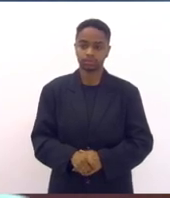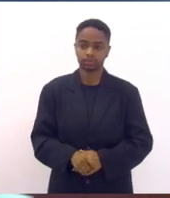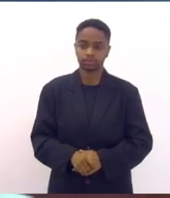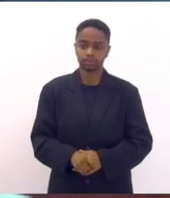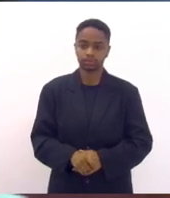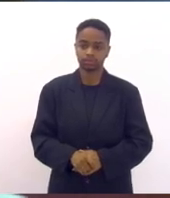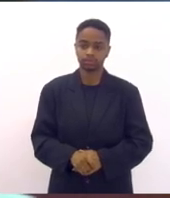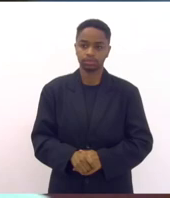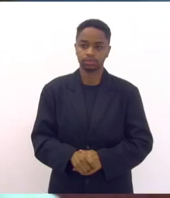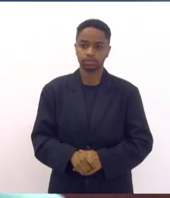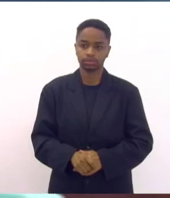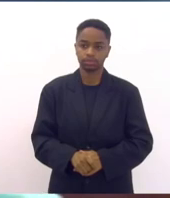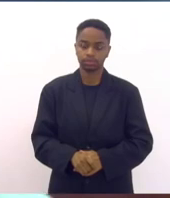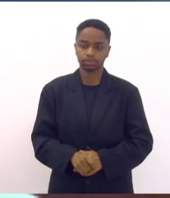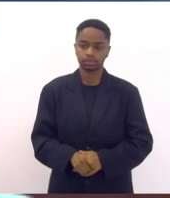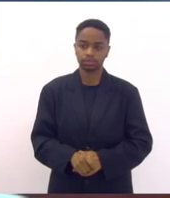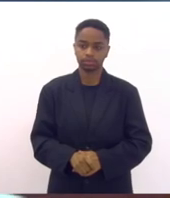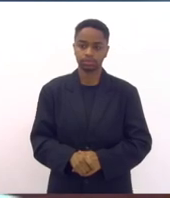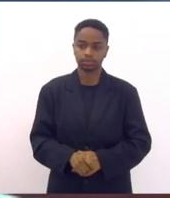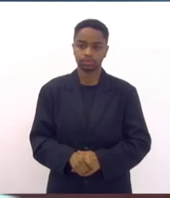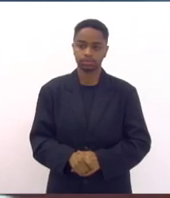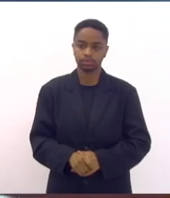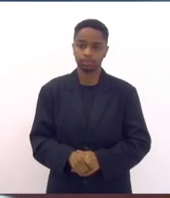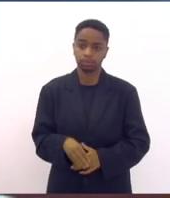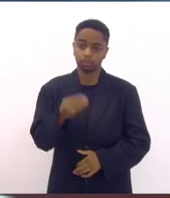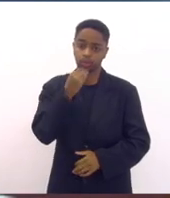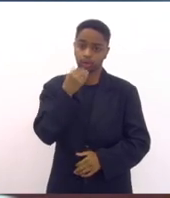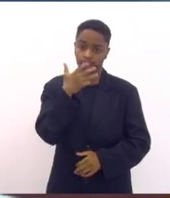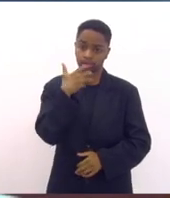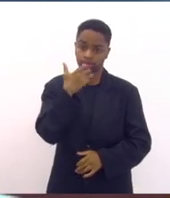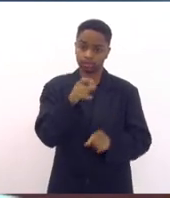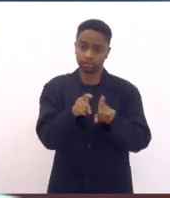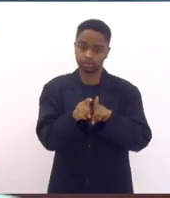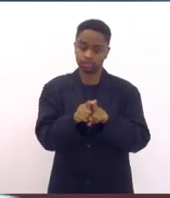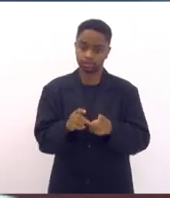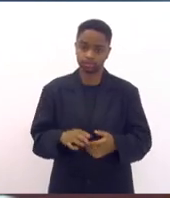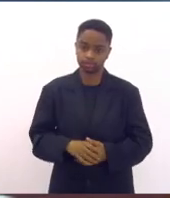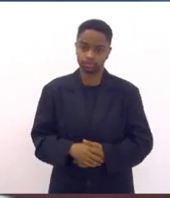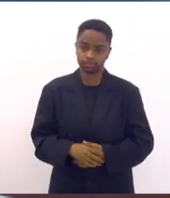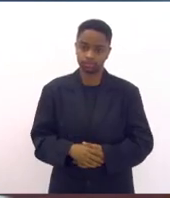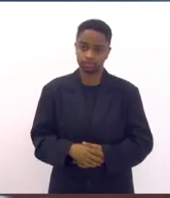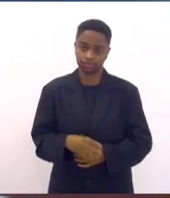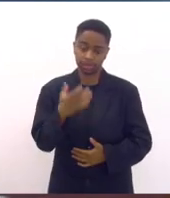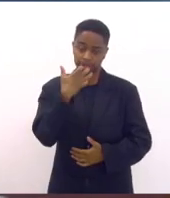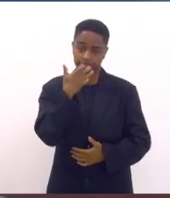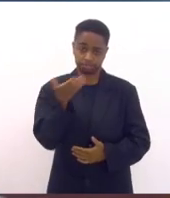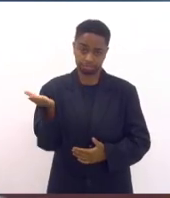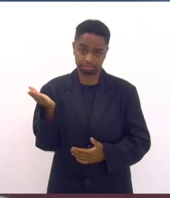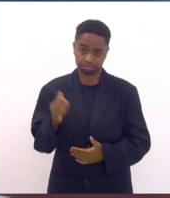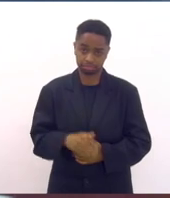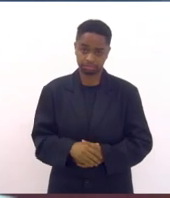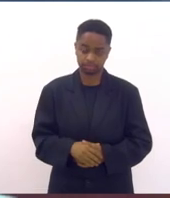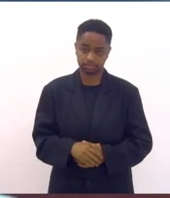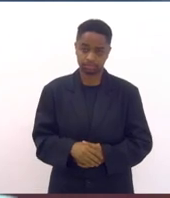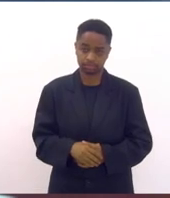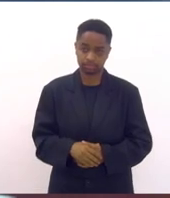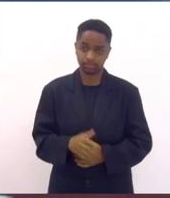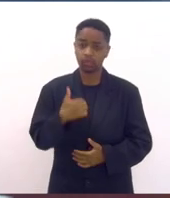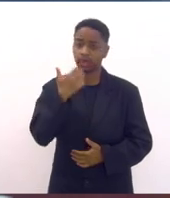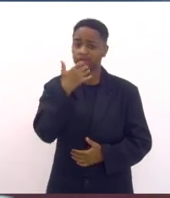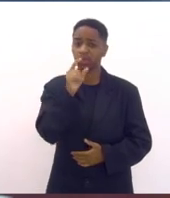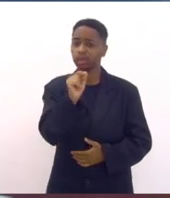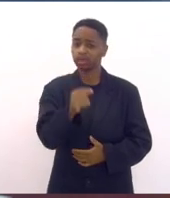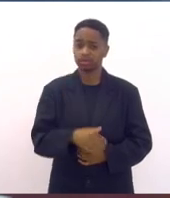faz Cantar É também podia cantar né você cantar um canto canta e eu vou cantar o